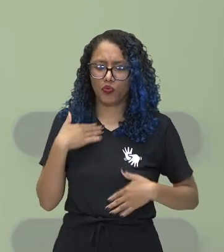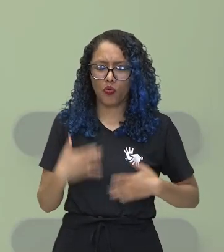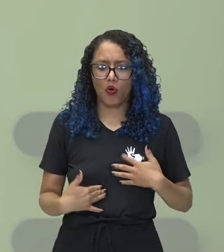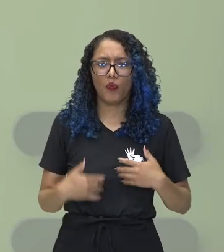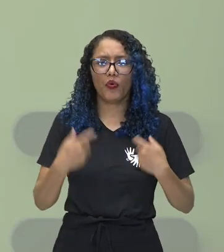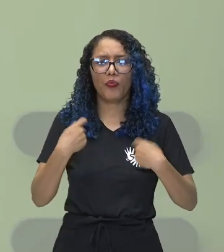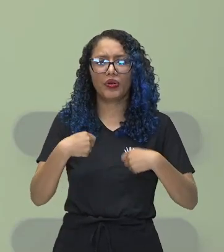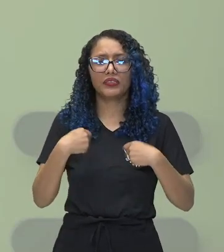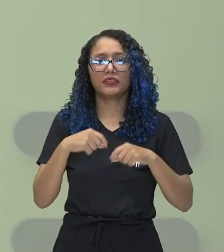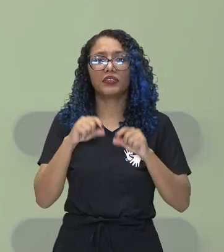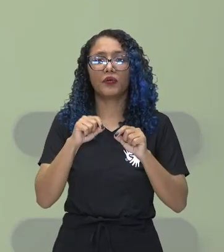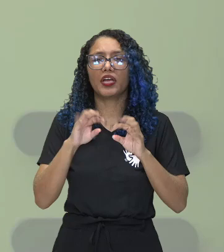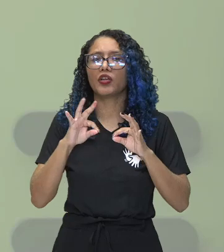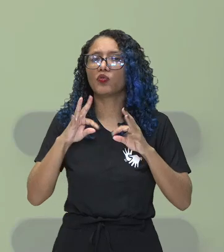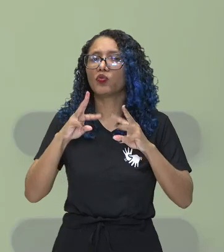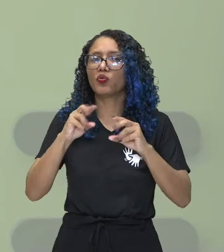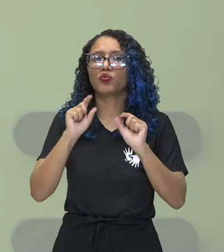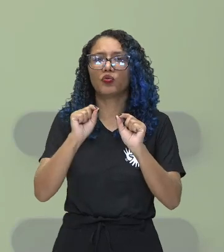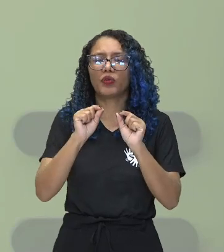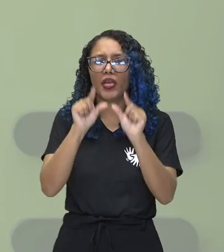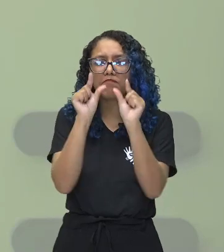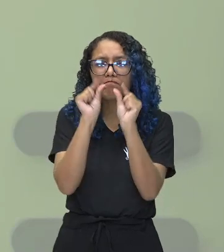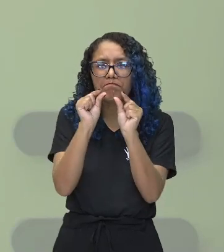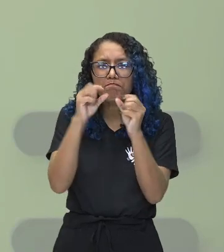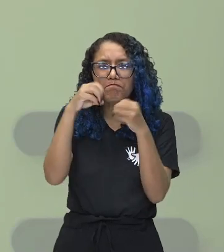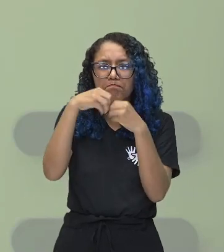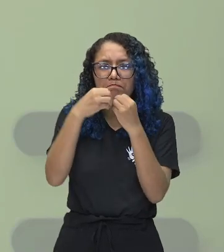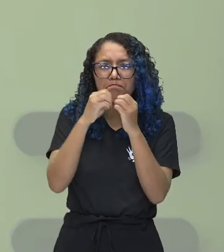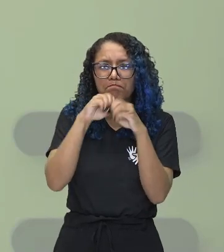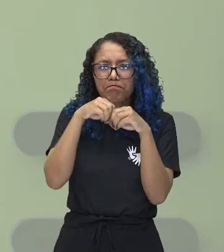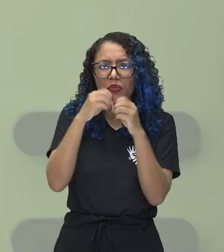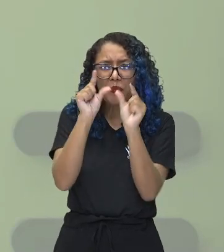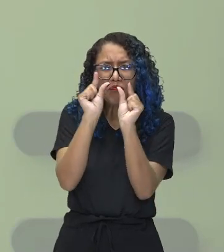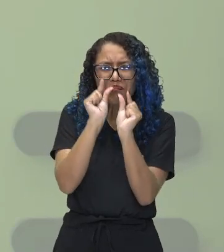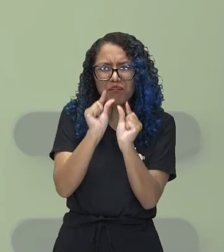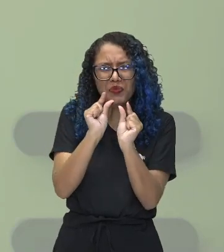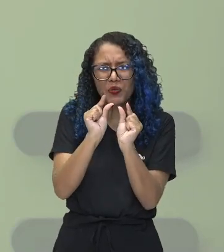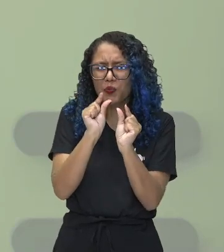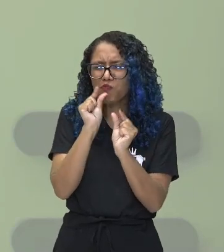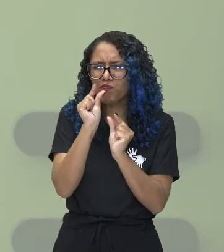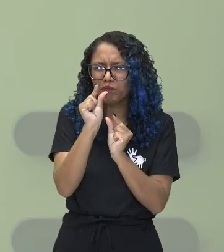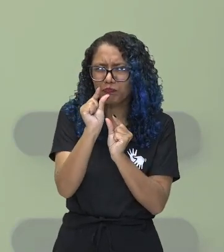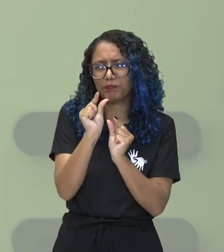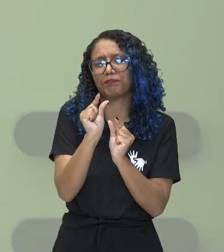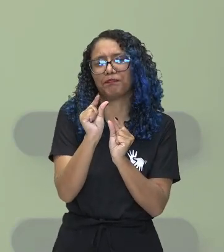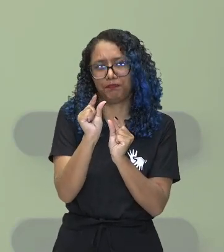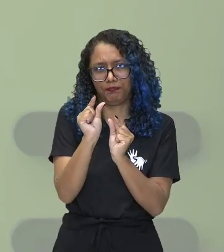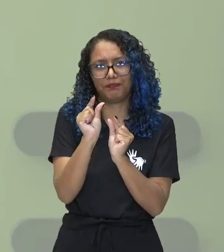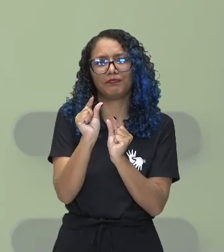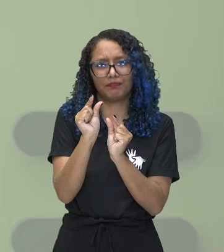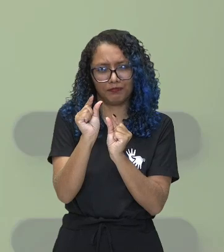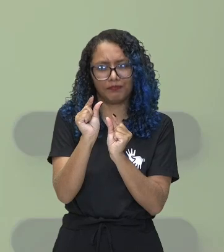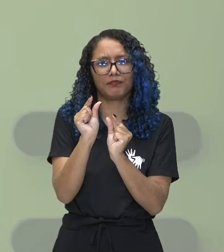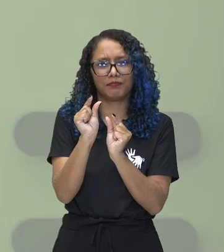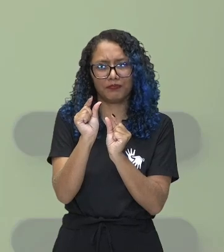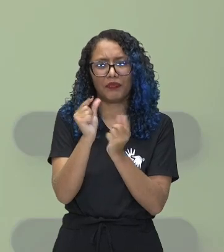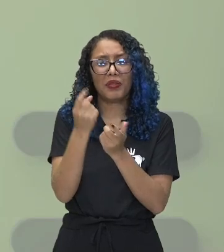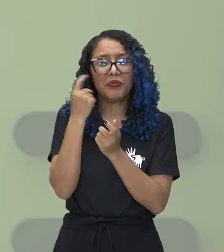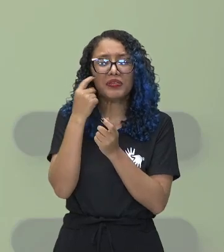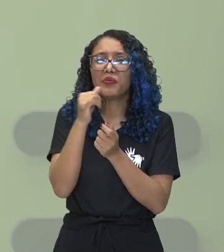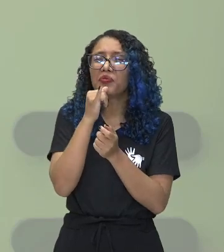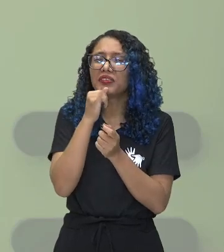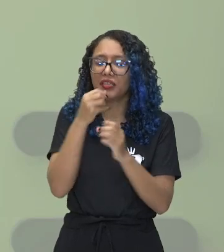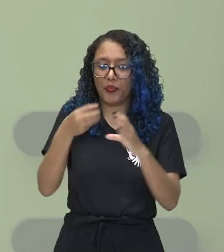nível molecular, é a nível citológico, é extremamente pequeno. Então, imagina todas as células do